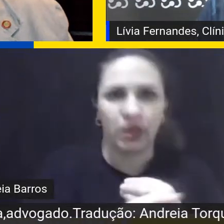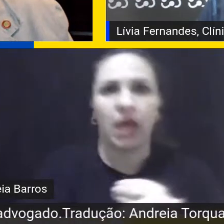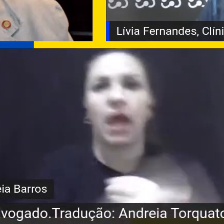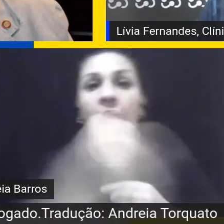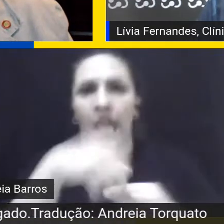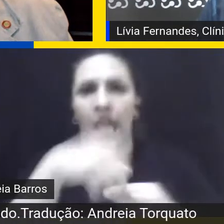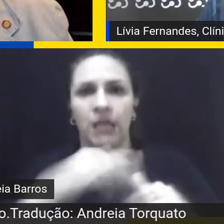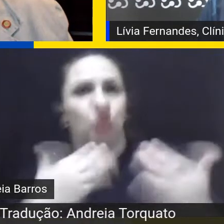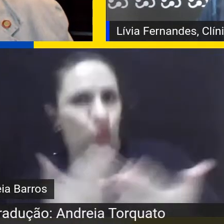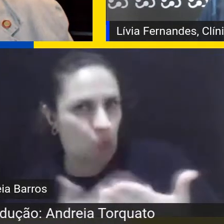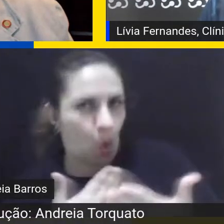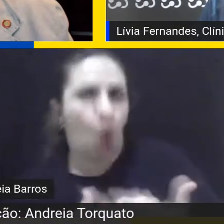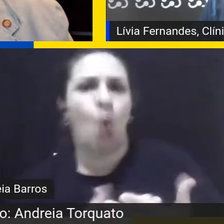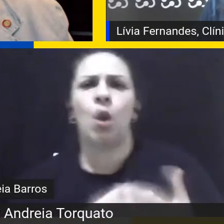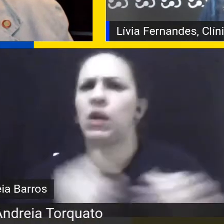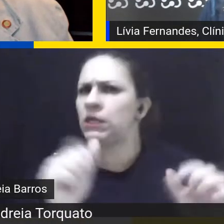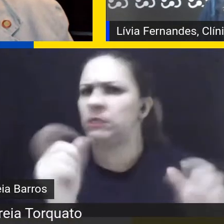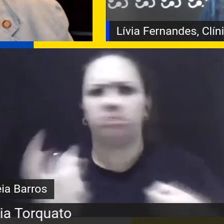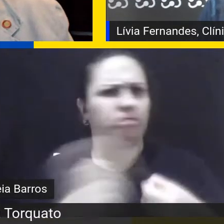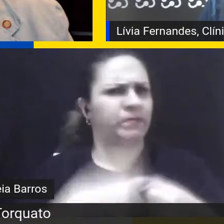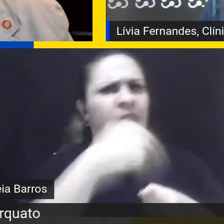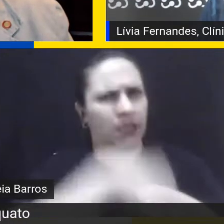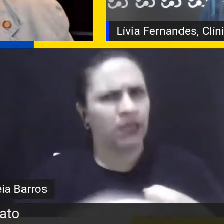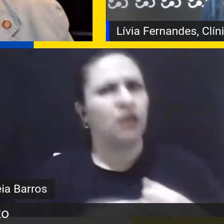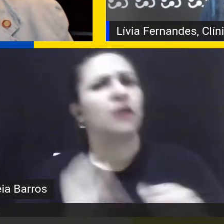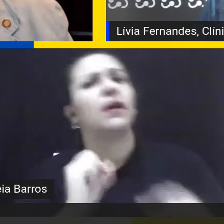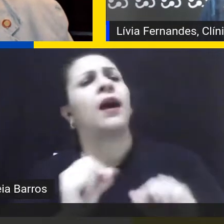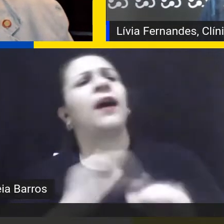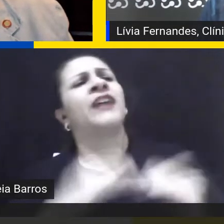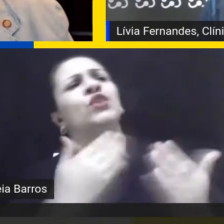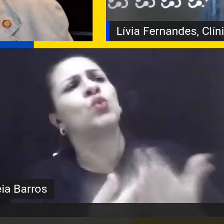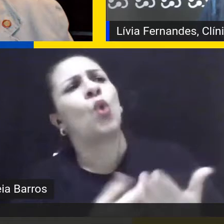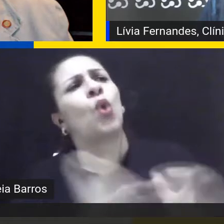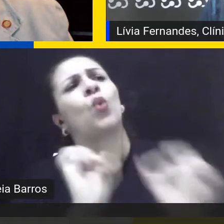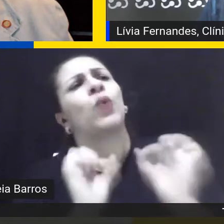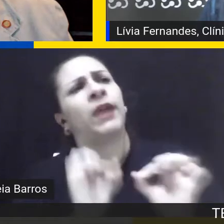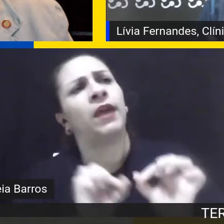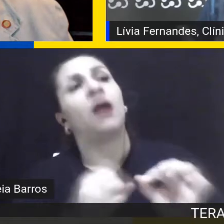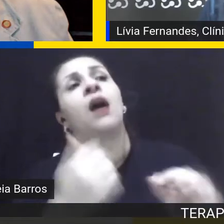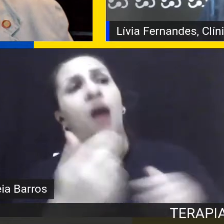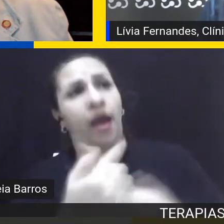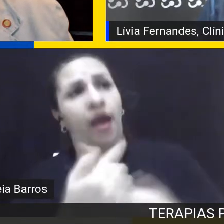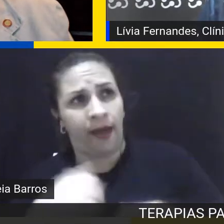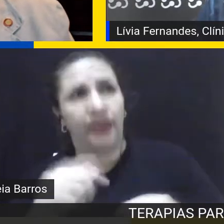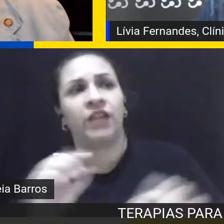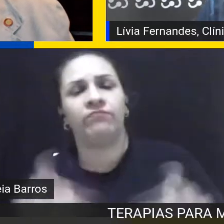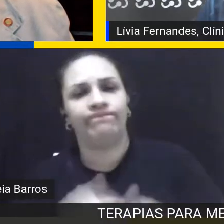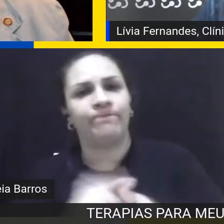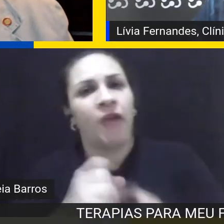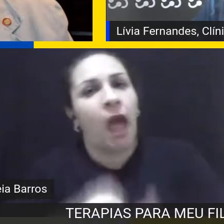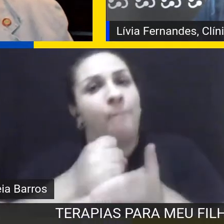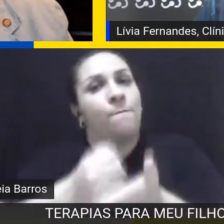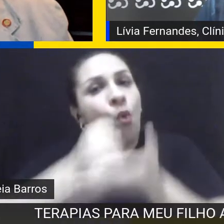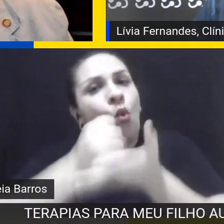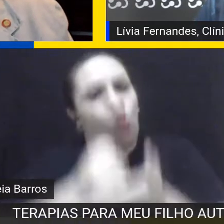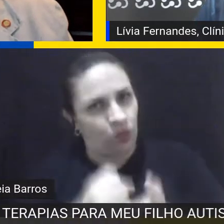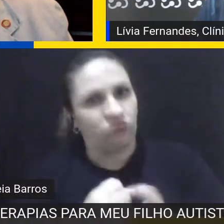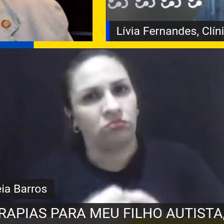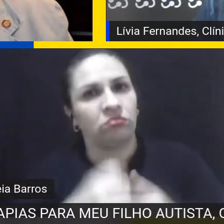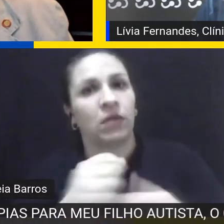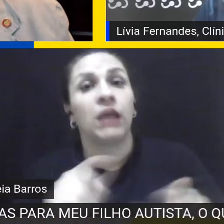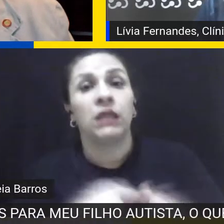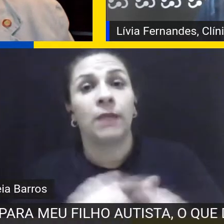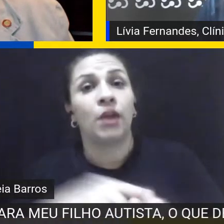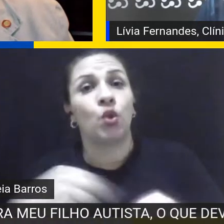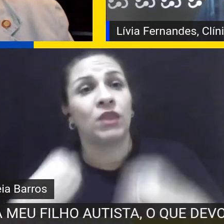muitas escolas, a gente troca figurinhas, a gente orienta, a gente às vezes treina a equipe de escolas também.